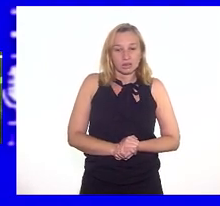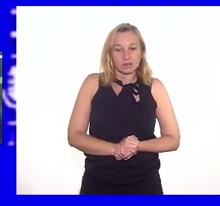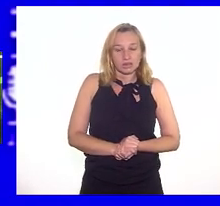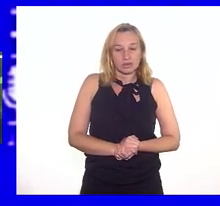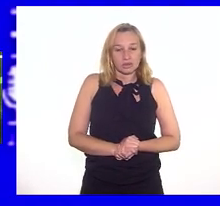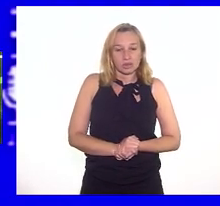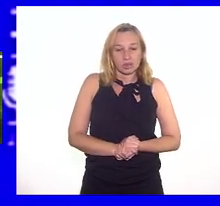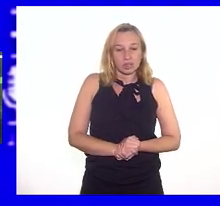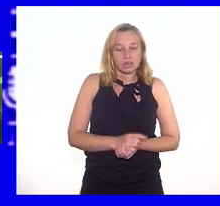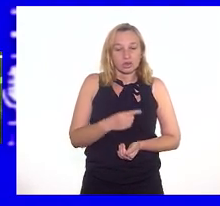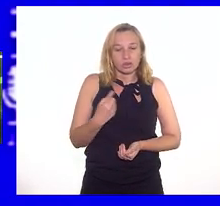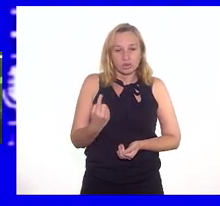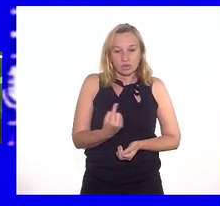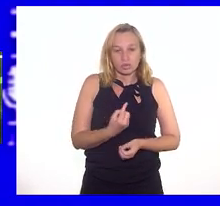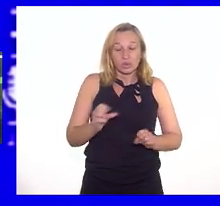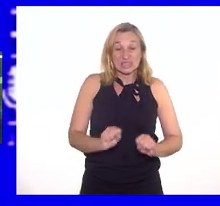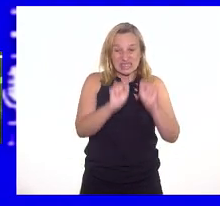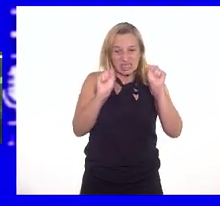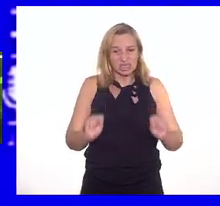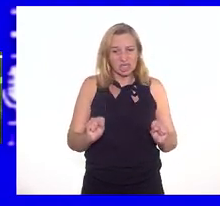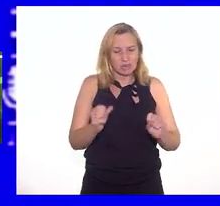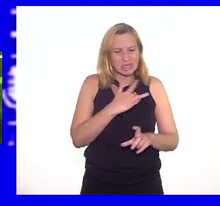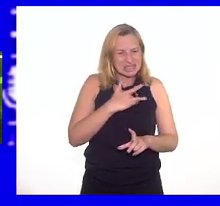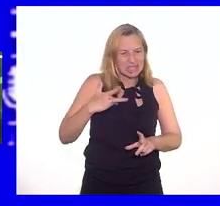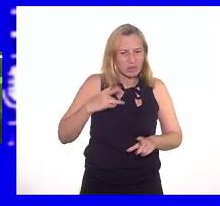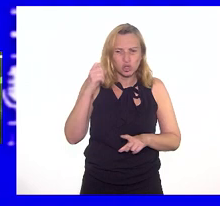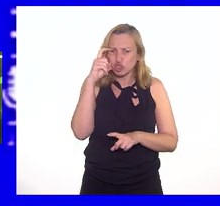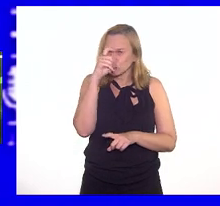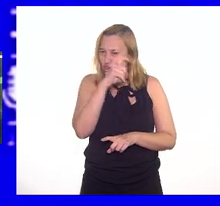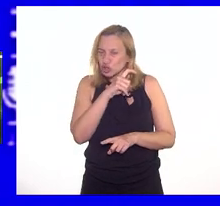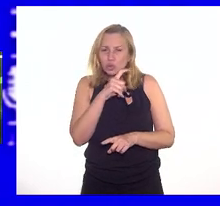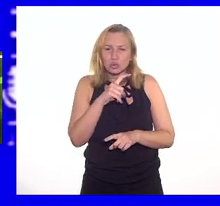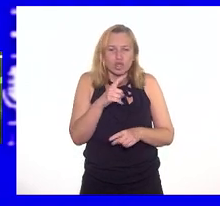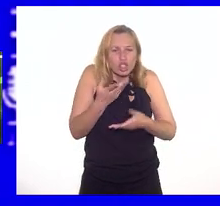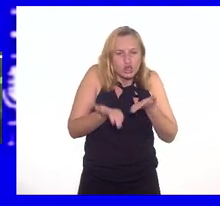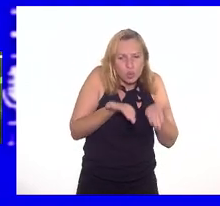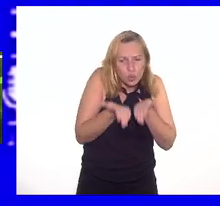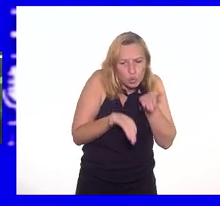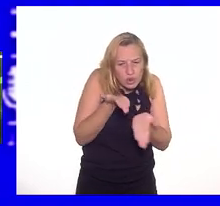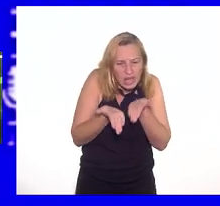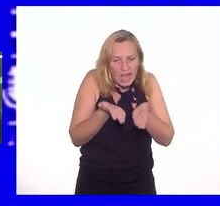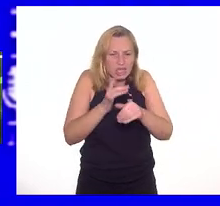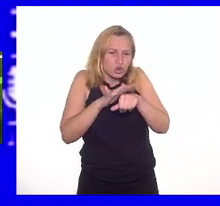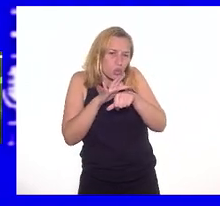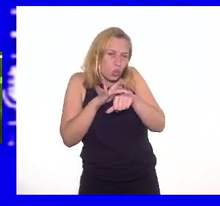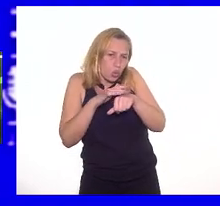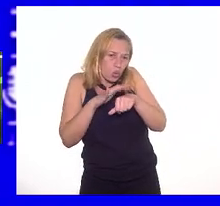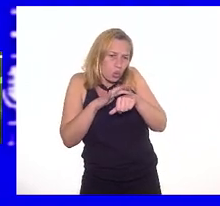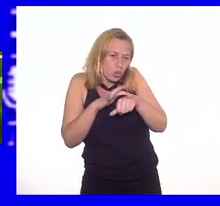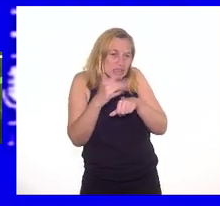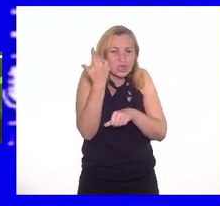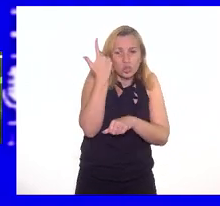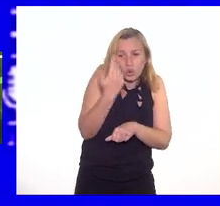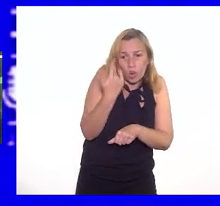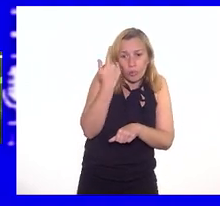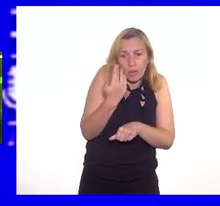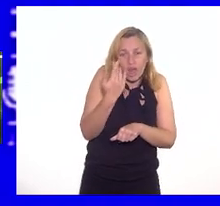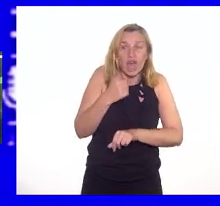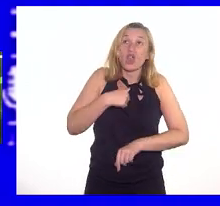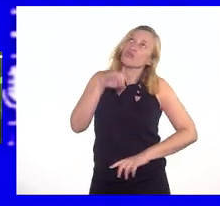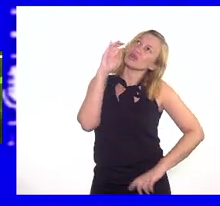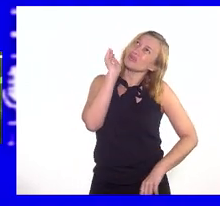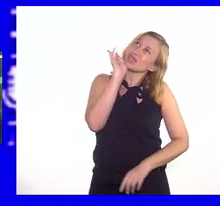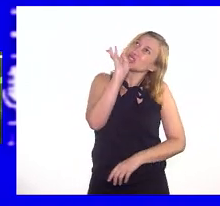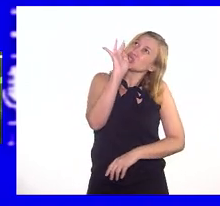se o nosso sistema, né, de saúde tem dificuldades em cuidar de doenças que são consideradas comuns, eu fico